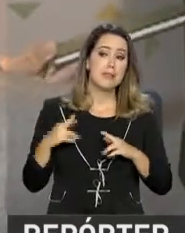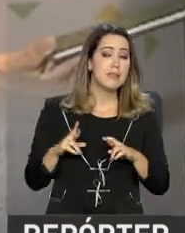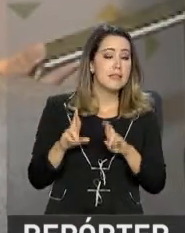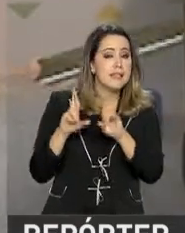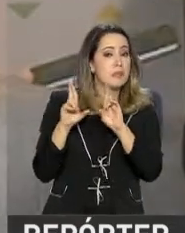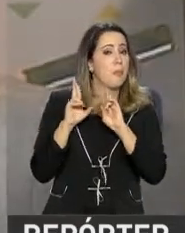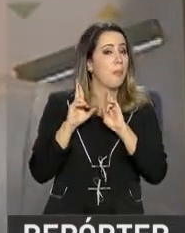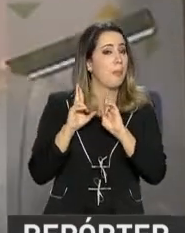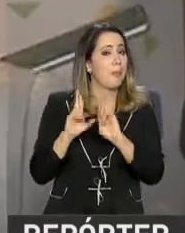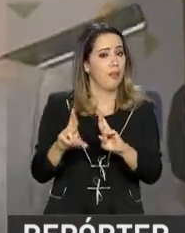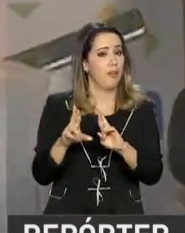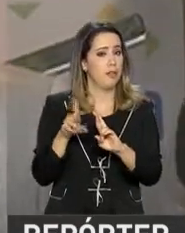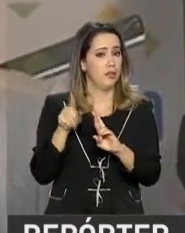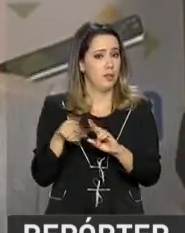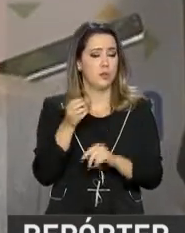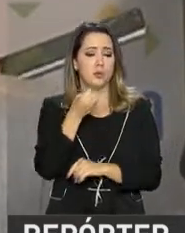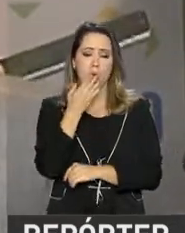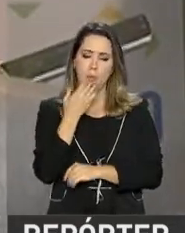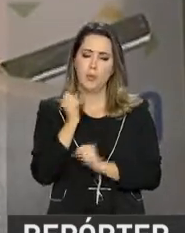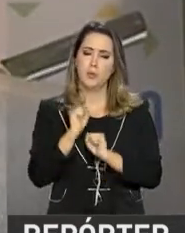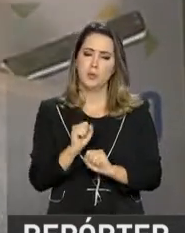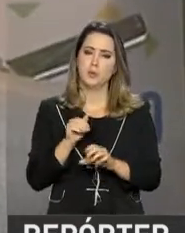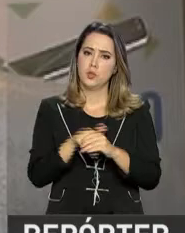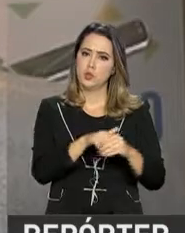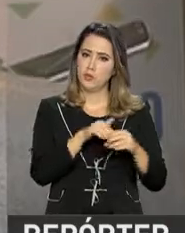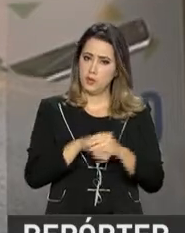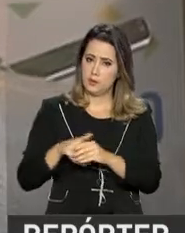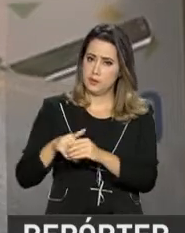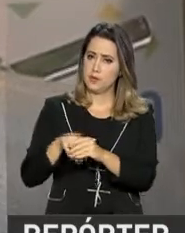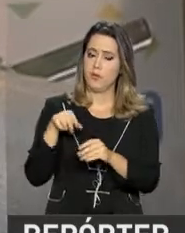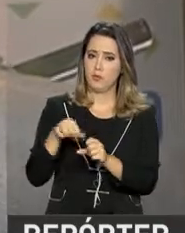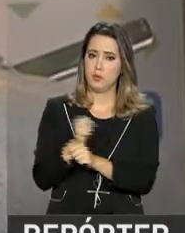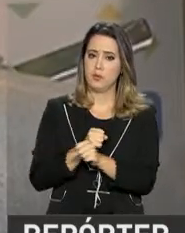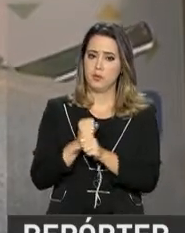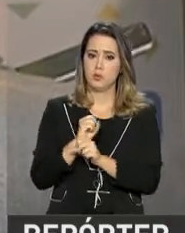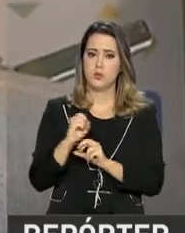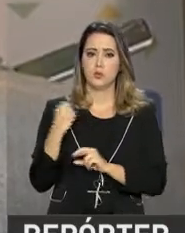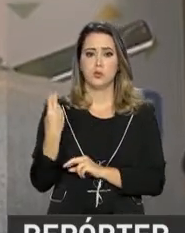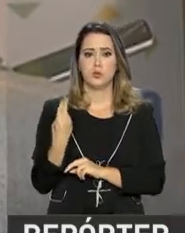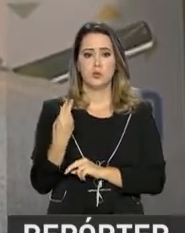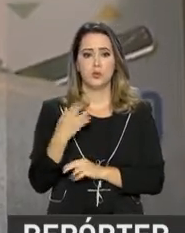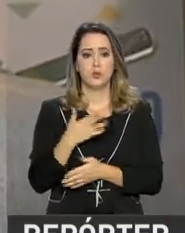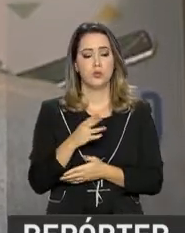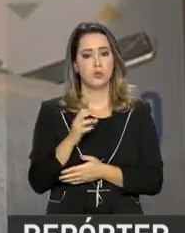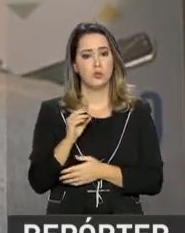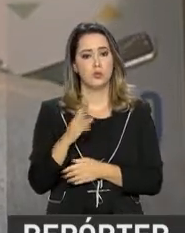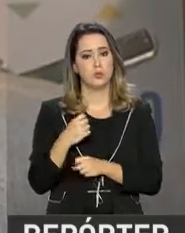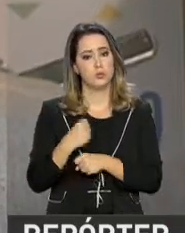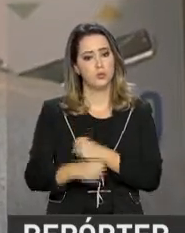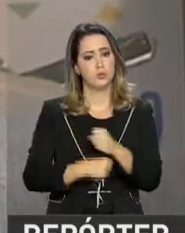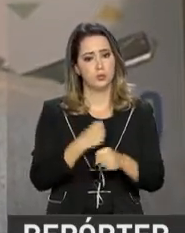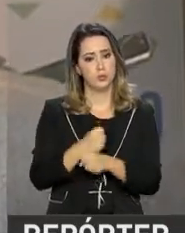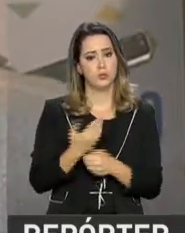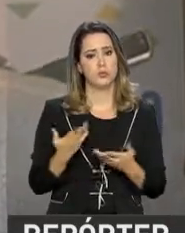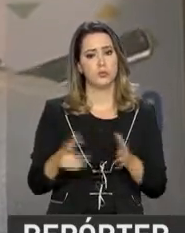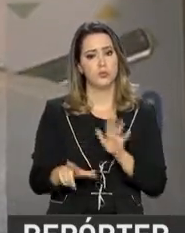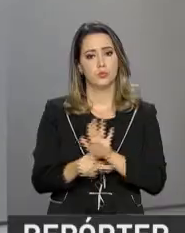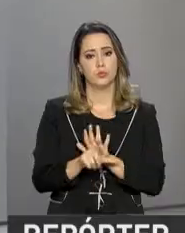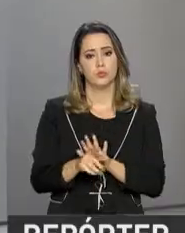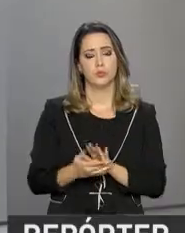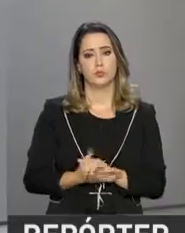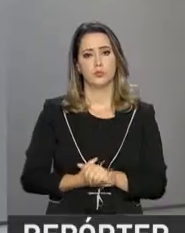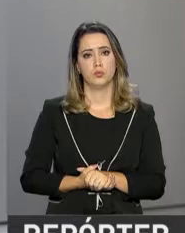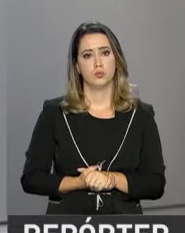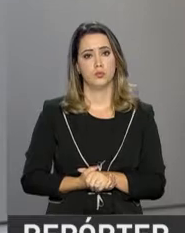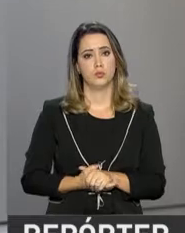é uma expectativa tem uma boa oportunidade de voltar desse ano ou o hipótese menor no início da prova legislador